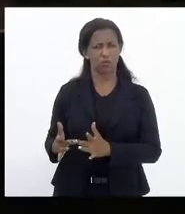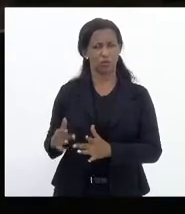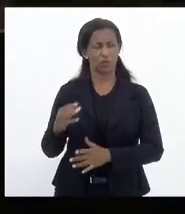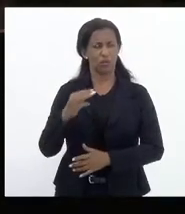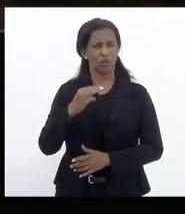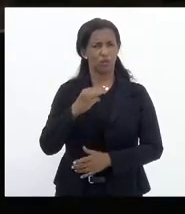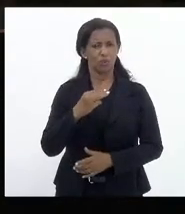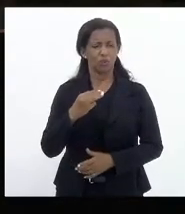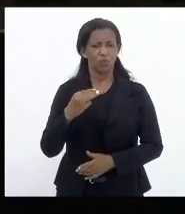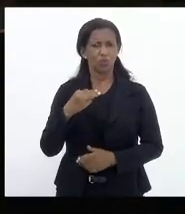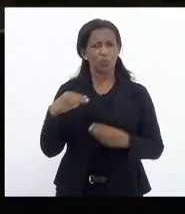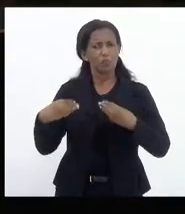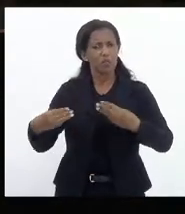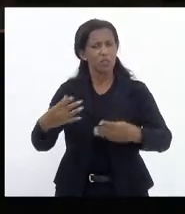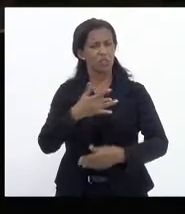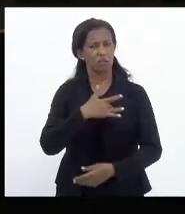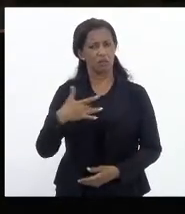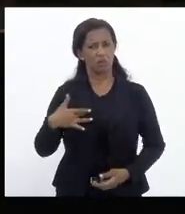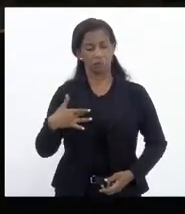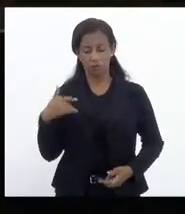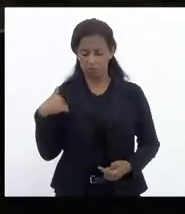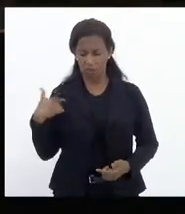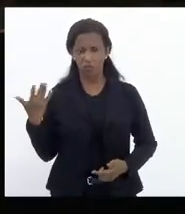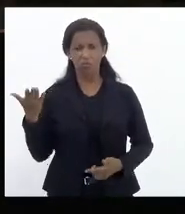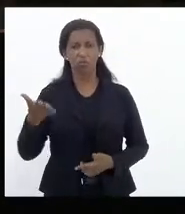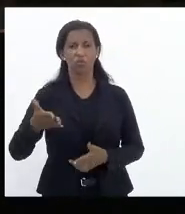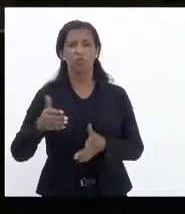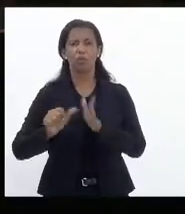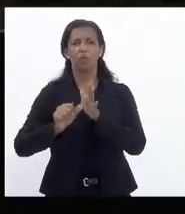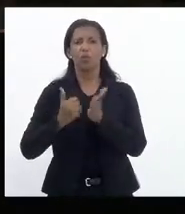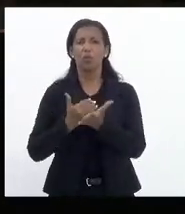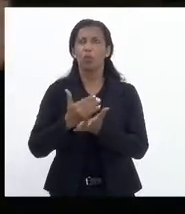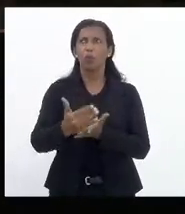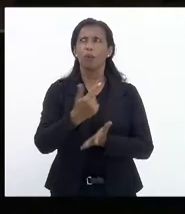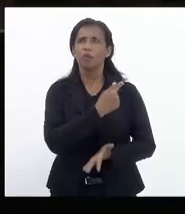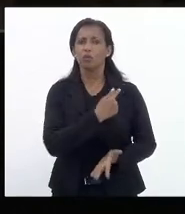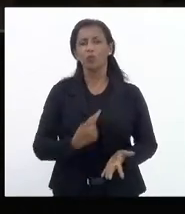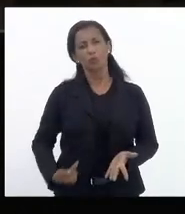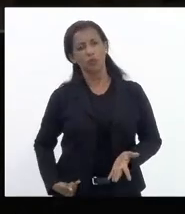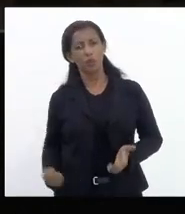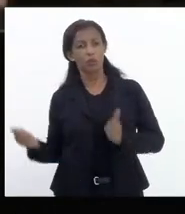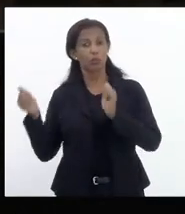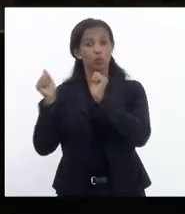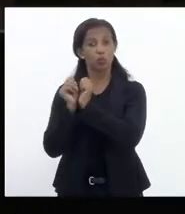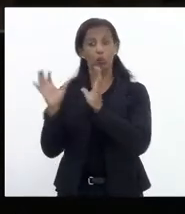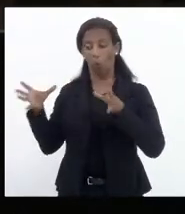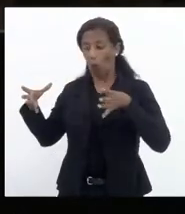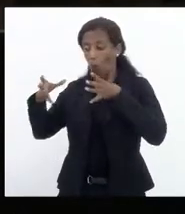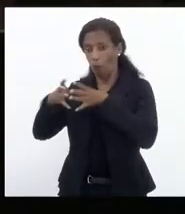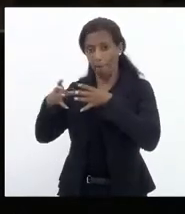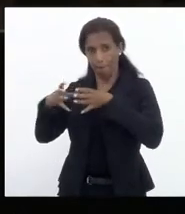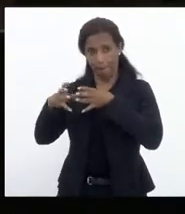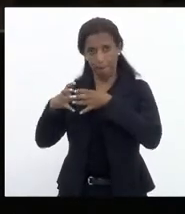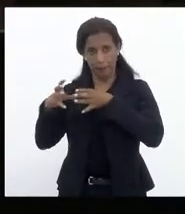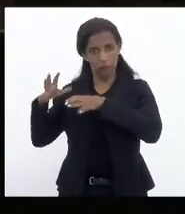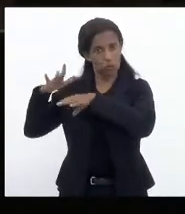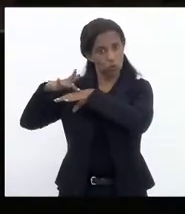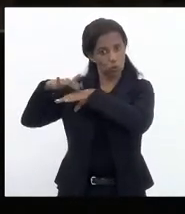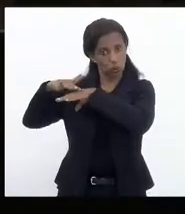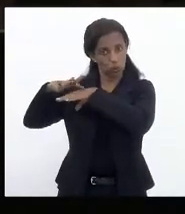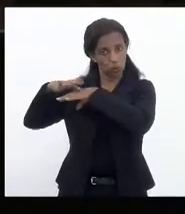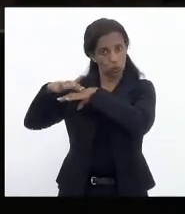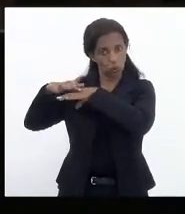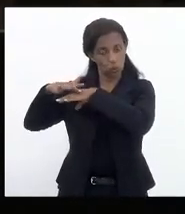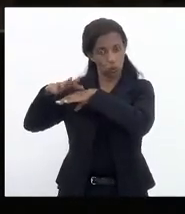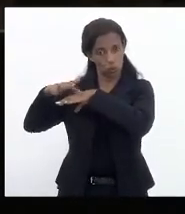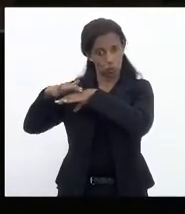eu tive Ministério da Saúde no início e do governo praticamente junto com uma comissão de doentes crônicos